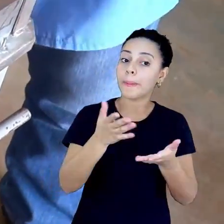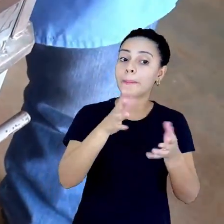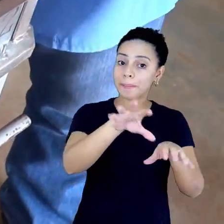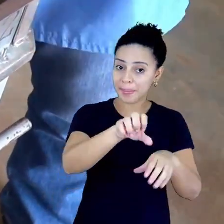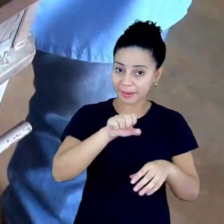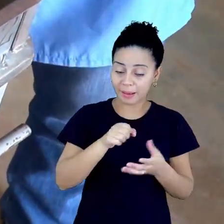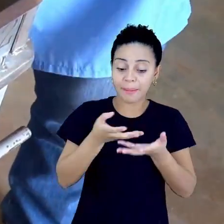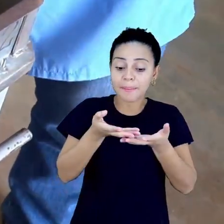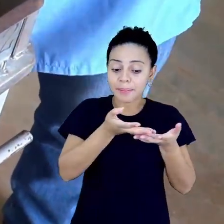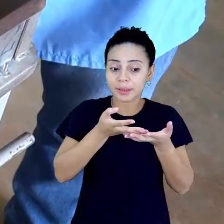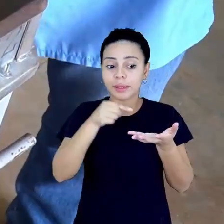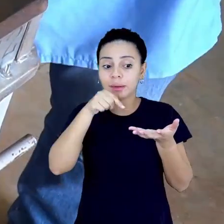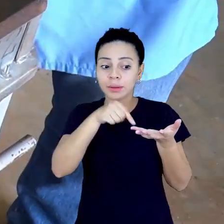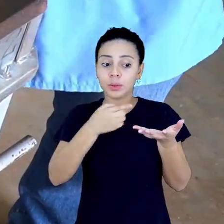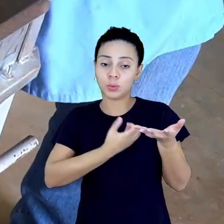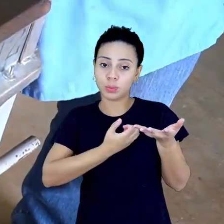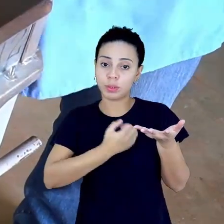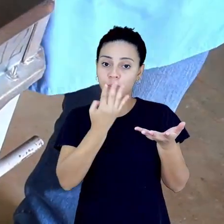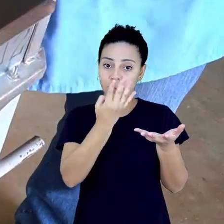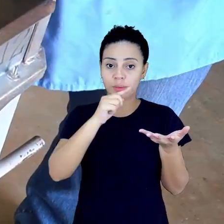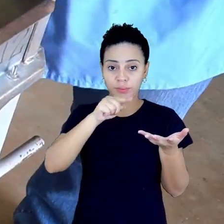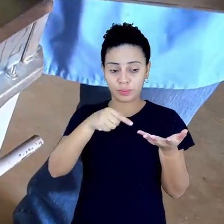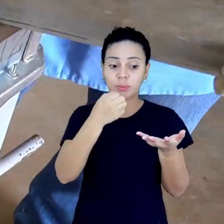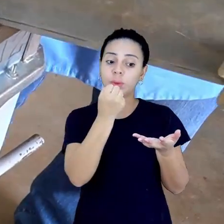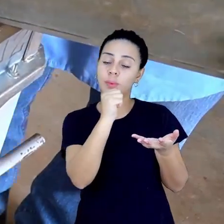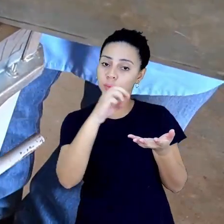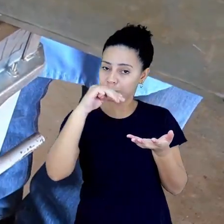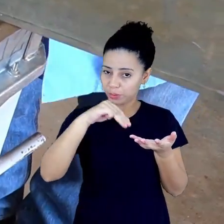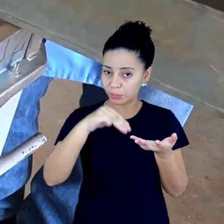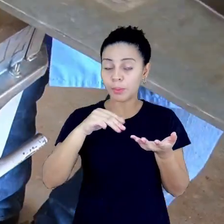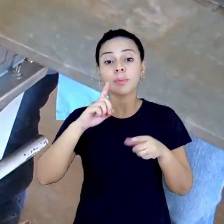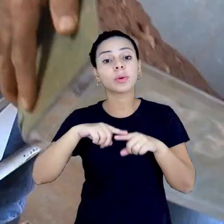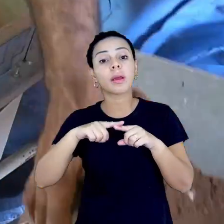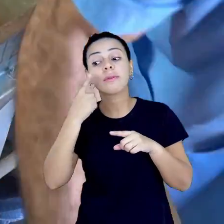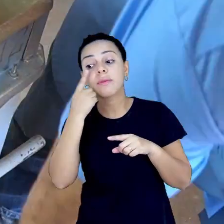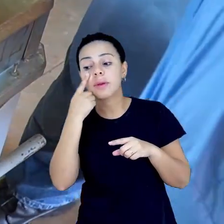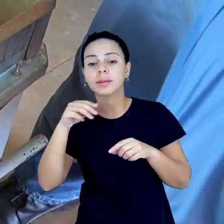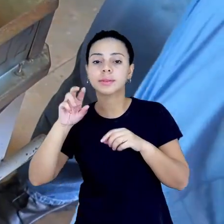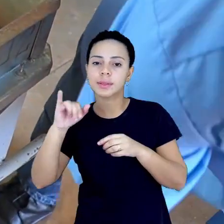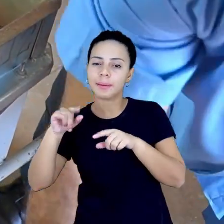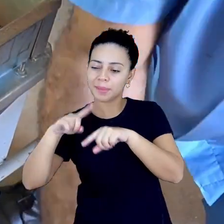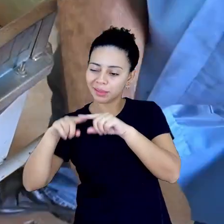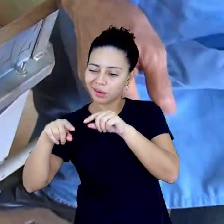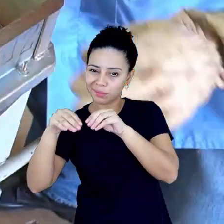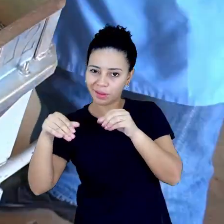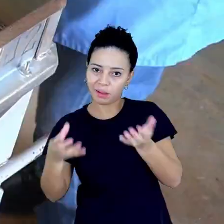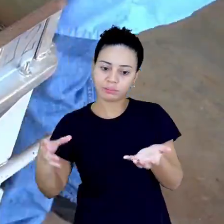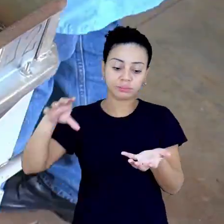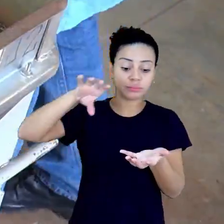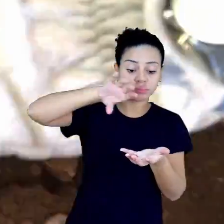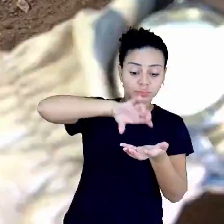Utiliza-se a peneira de 4,8 mm a fim de verificar se o material quarteado passa integralmente nesta malha.